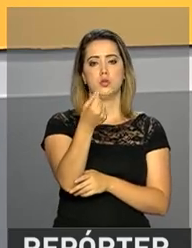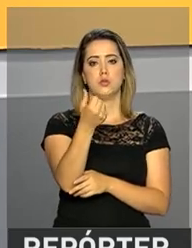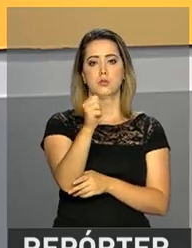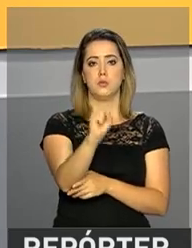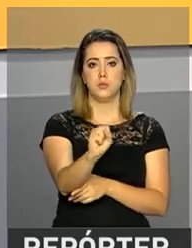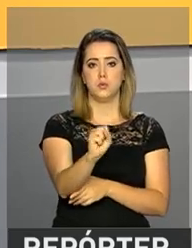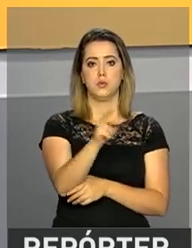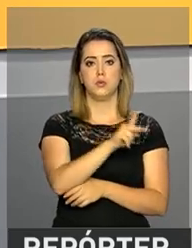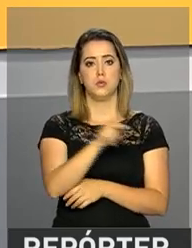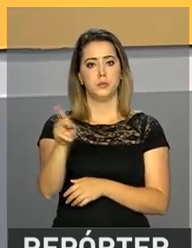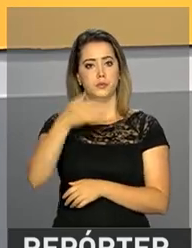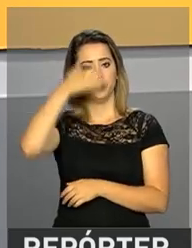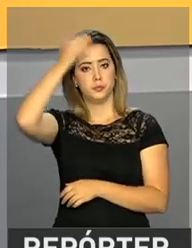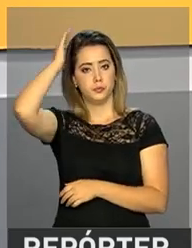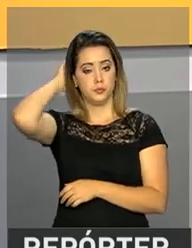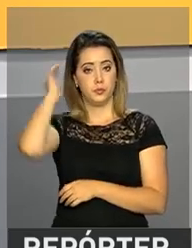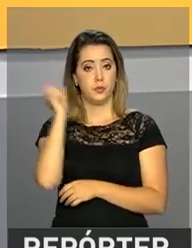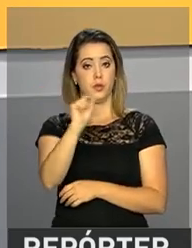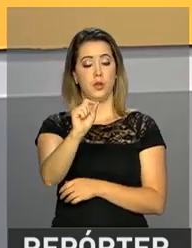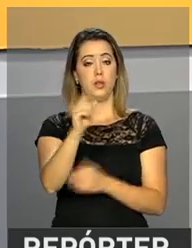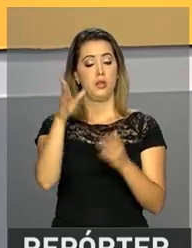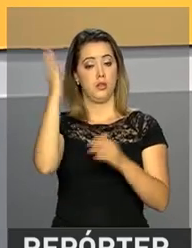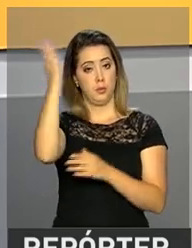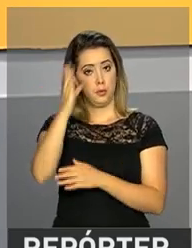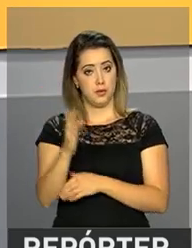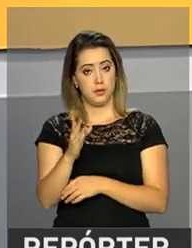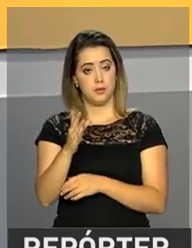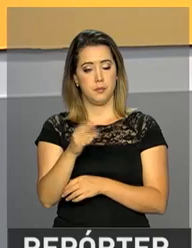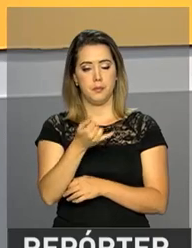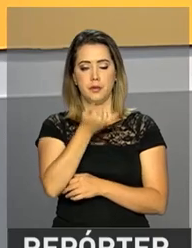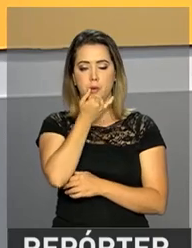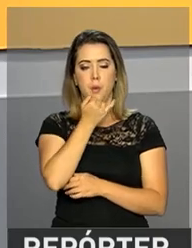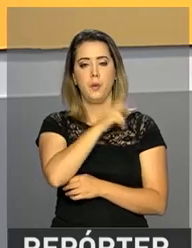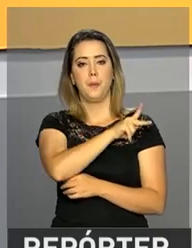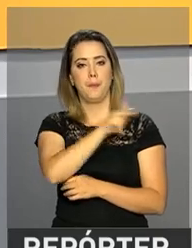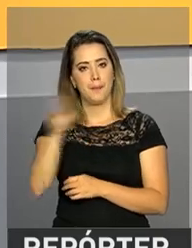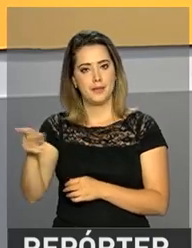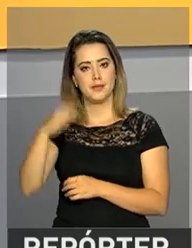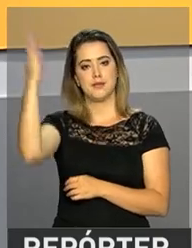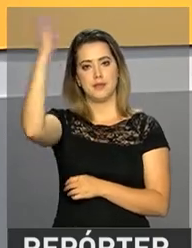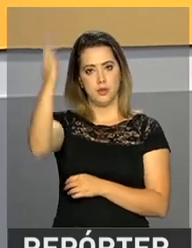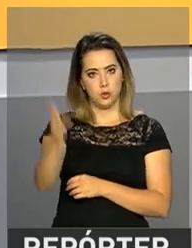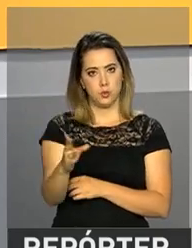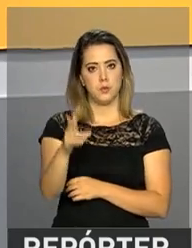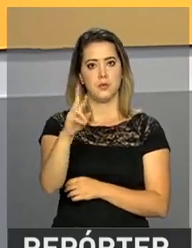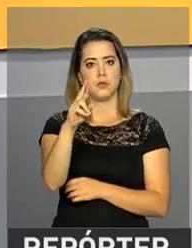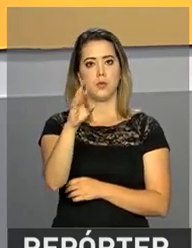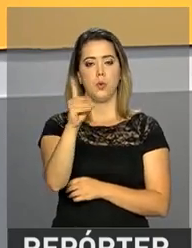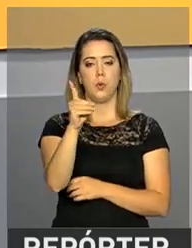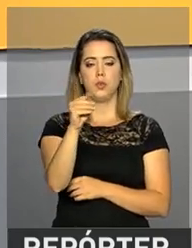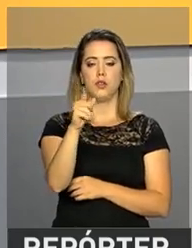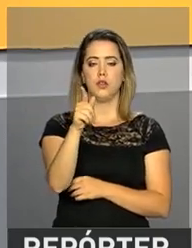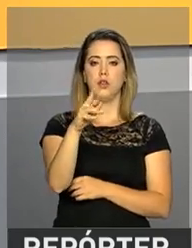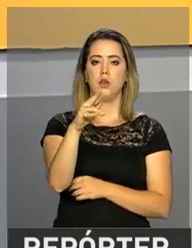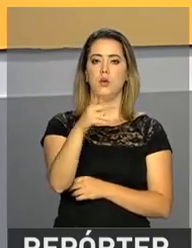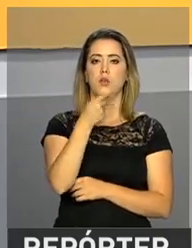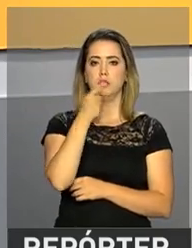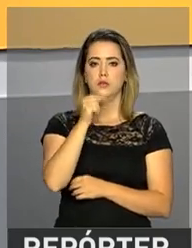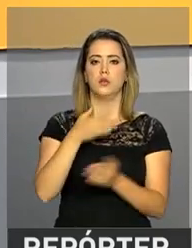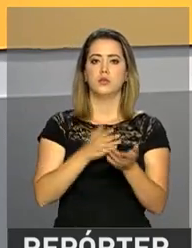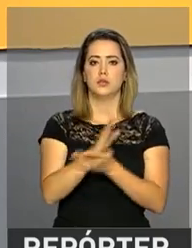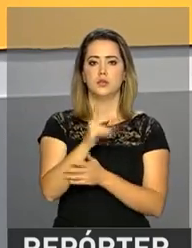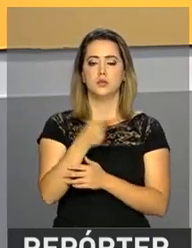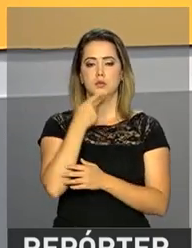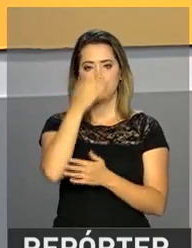O presidente da República em exercício, Rodrigo Maia, falou sobre a aprovação e disse estar confiante na aprovação da